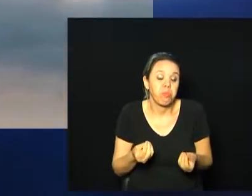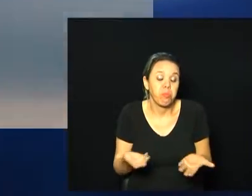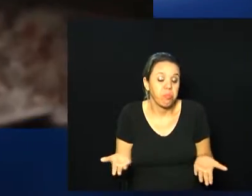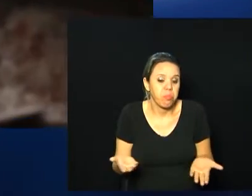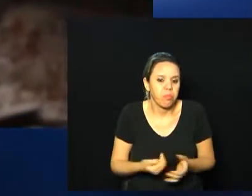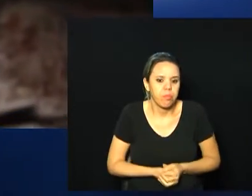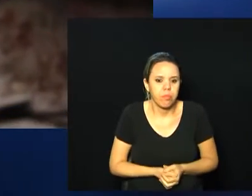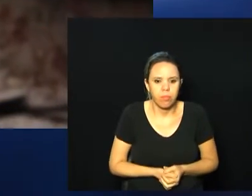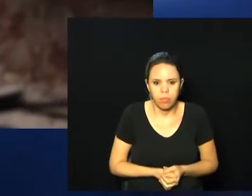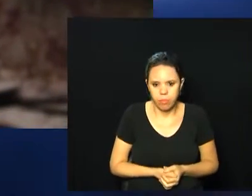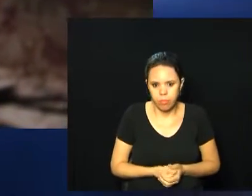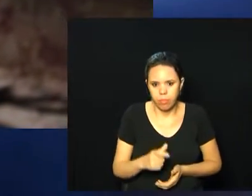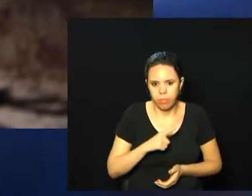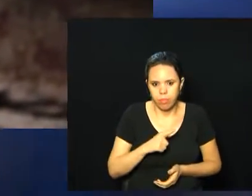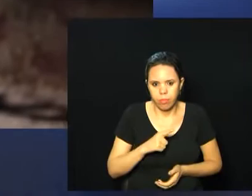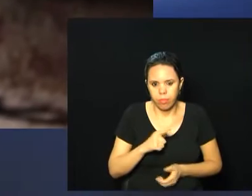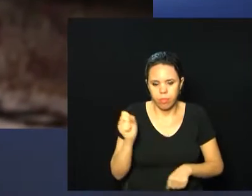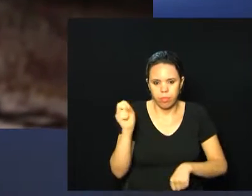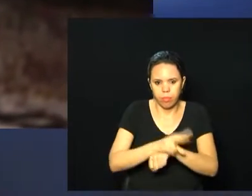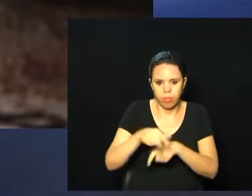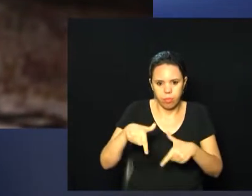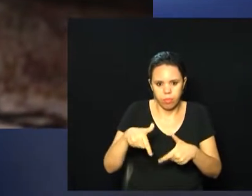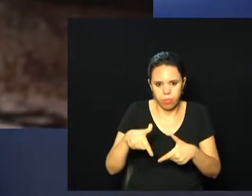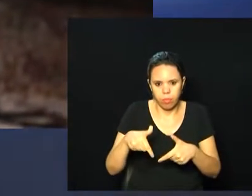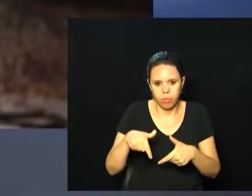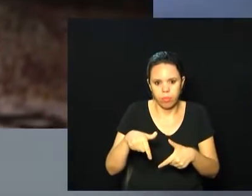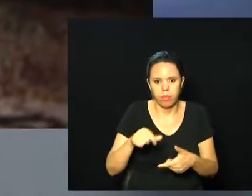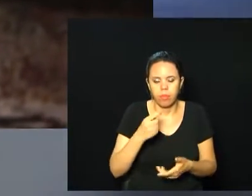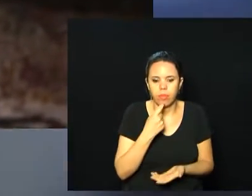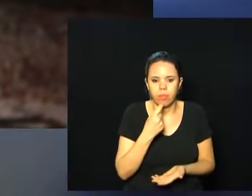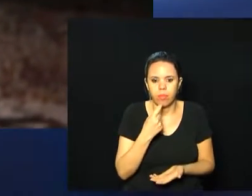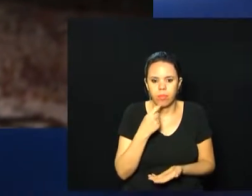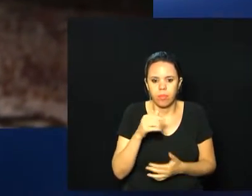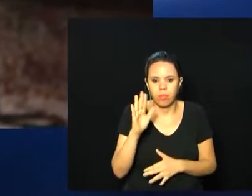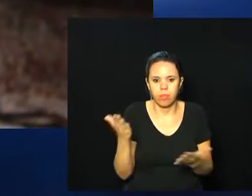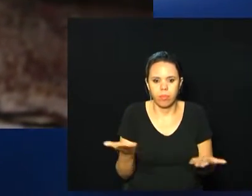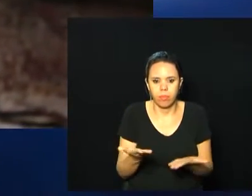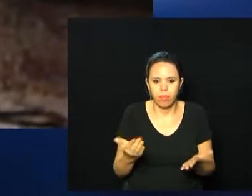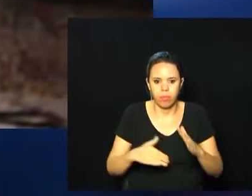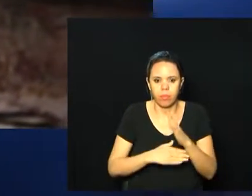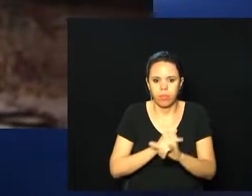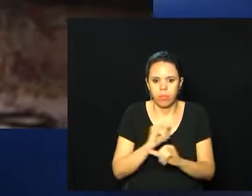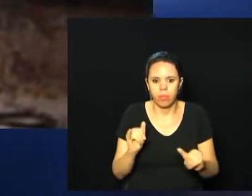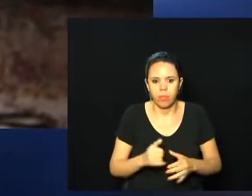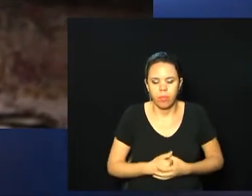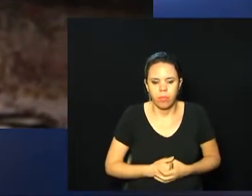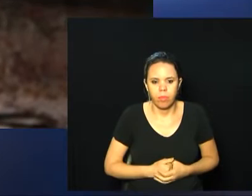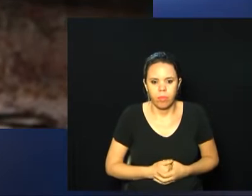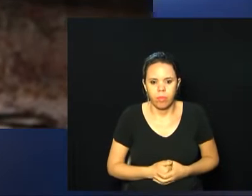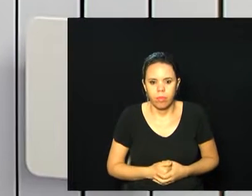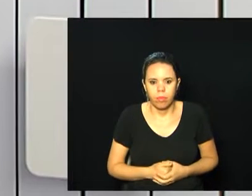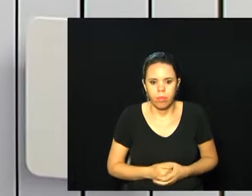hein? Tem ainda as vagas de emprego para a região e muito mais agora no Câmara Notícia.